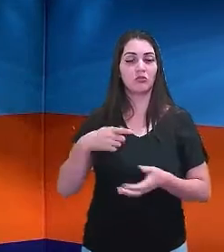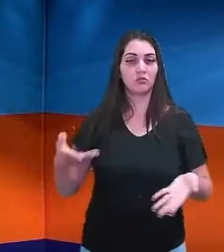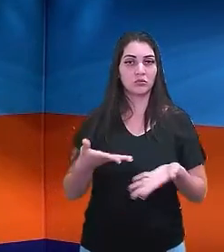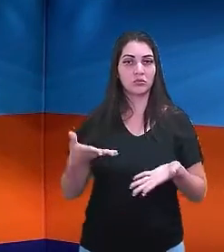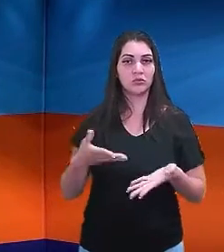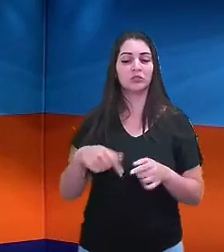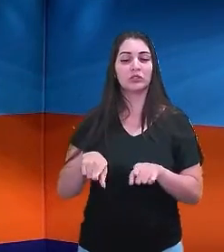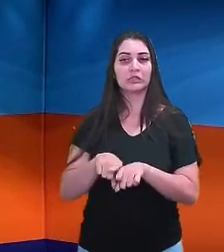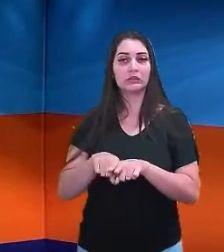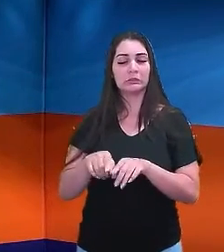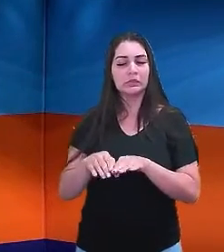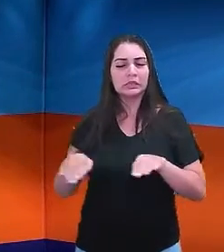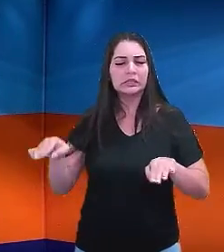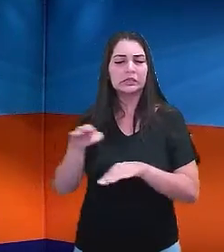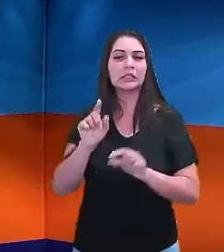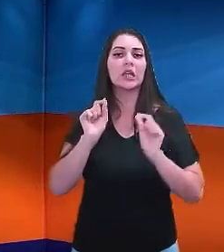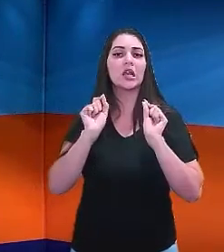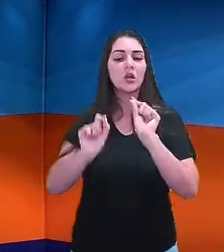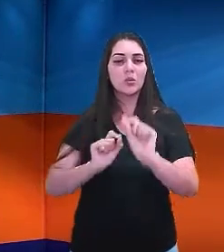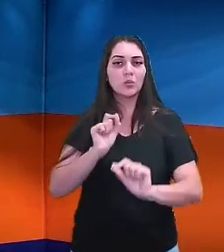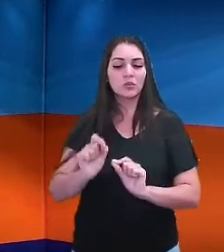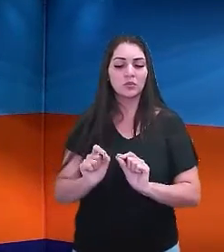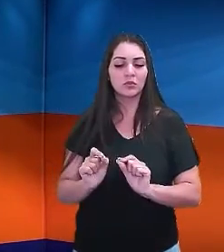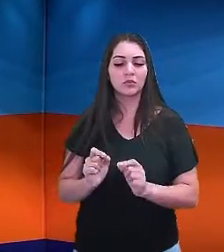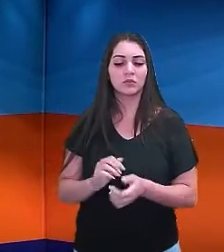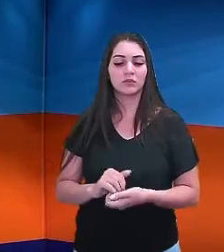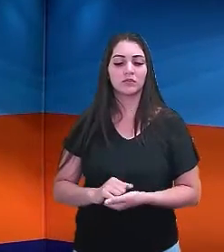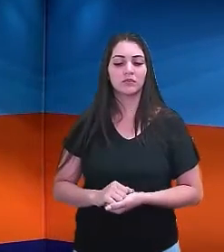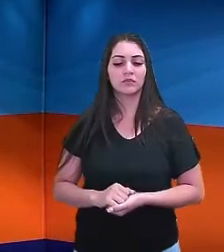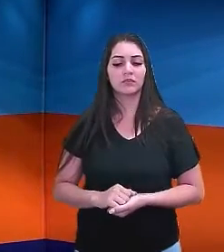e, sobretudo, para a